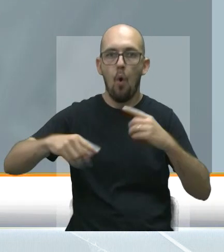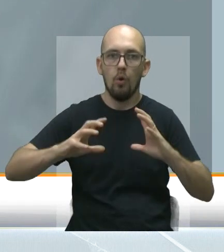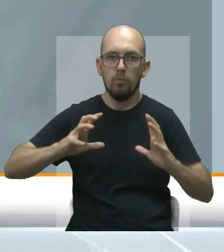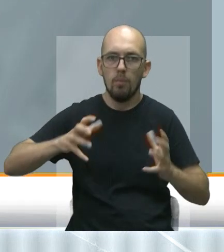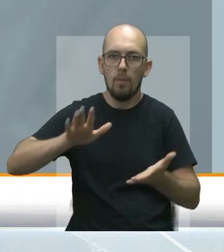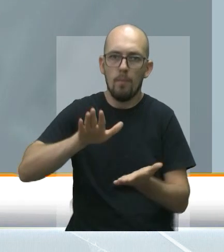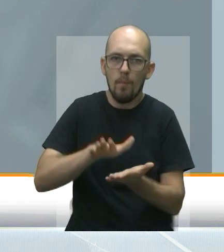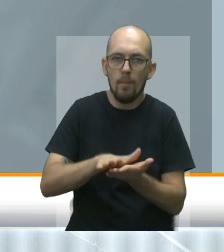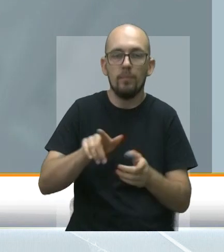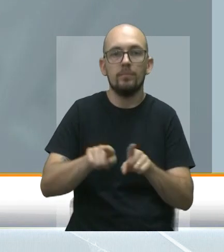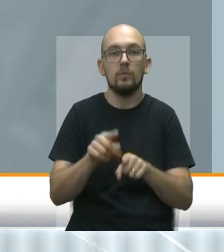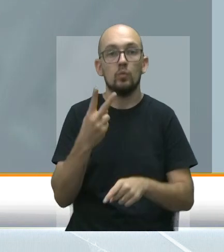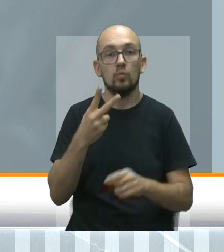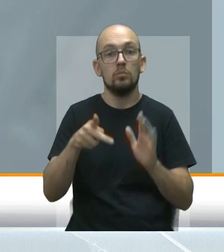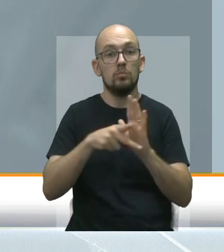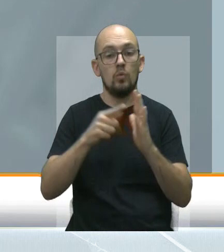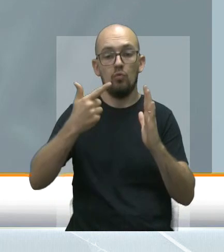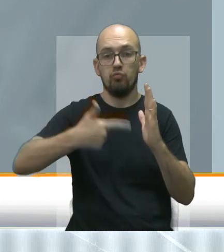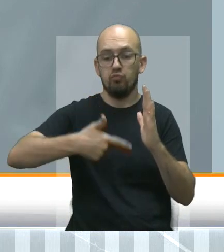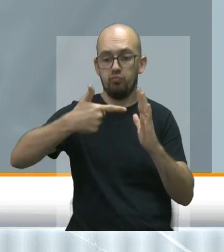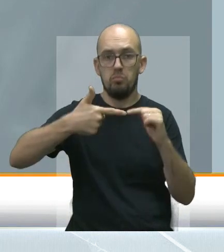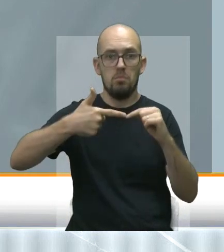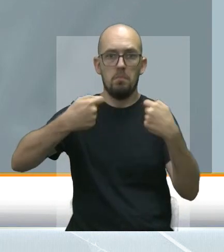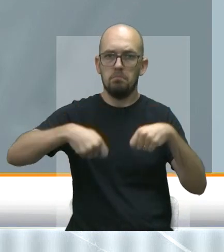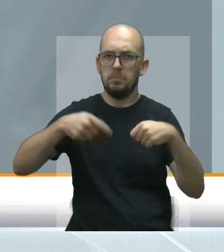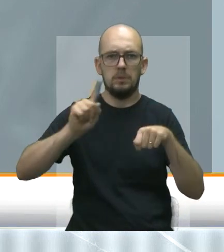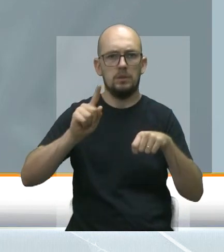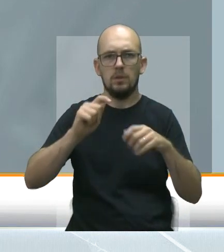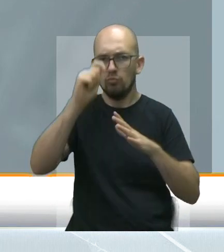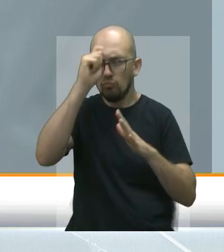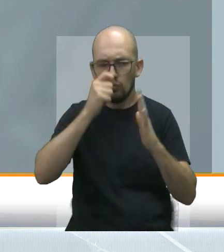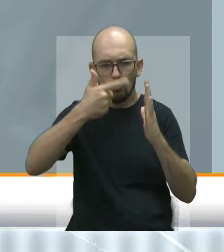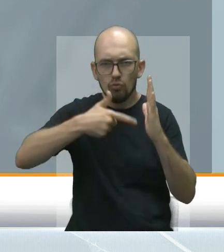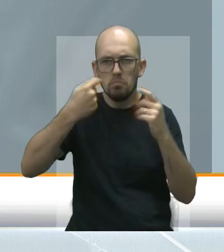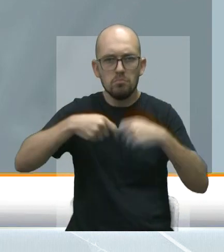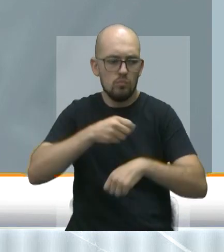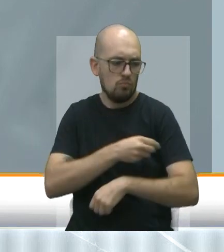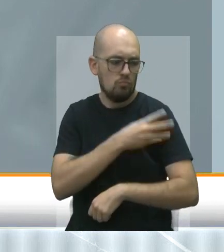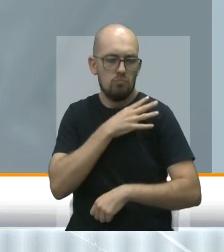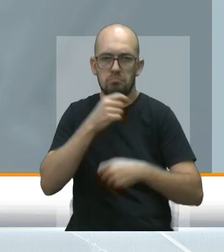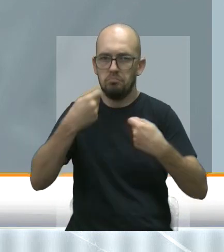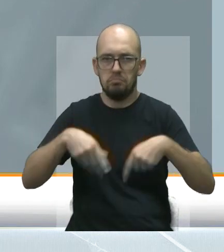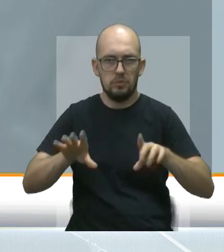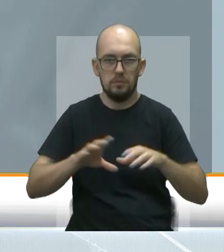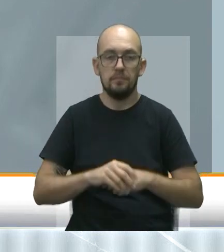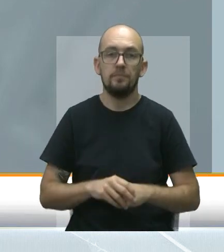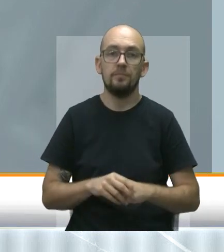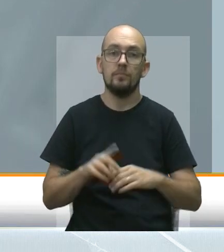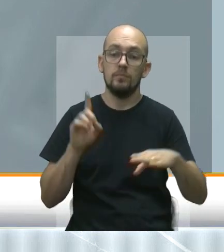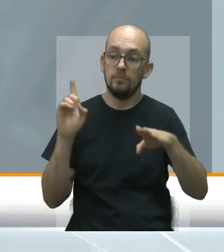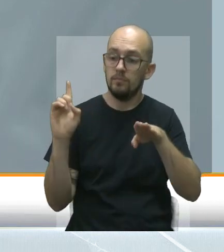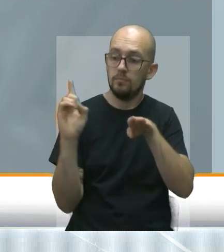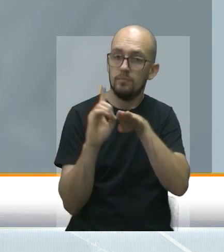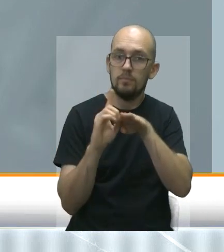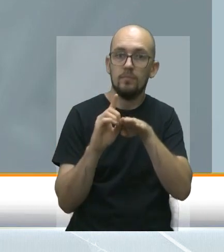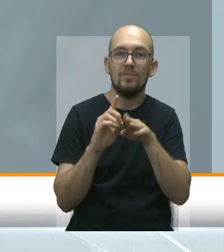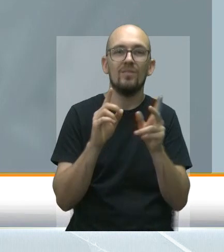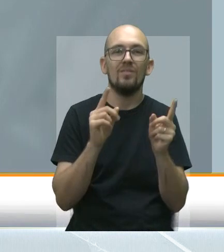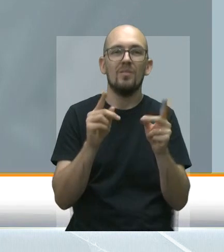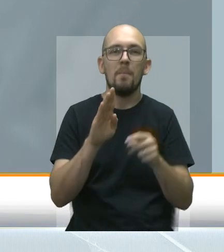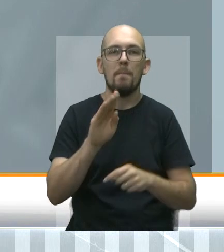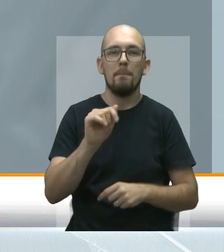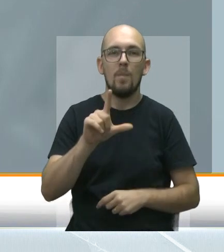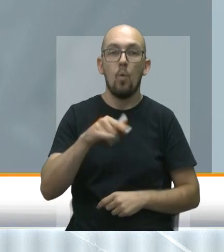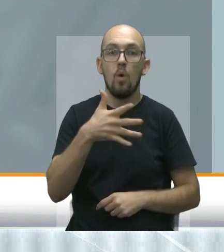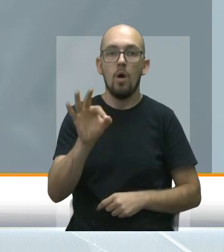para soldador, nesse caso não há exigência de escolaridade, 1 vaga para atendente balconista, essa vaga é exclusiva para